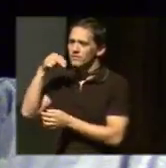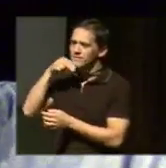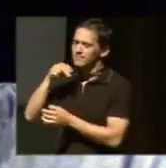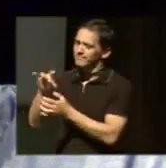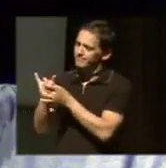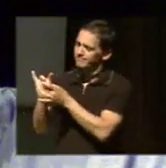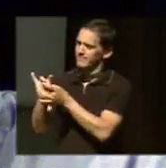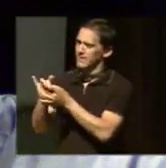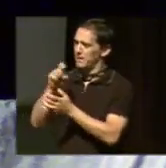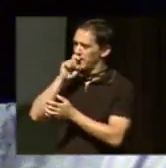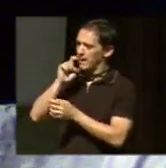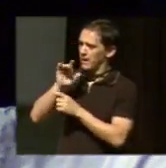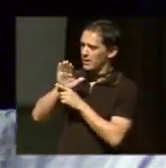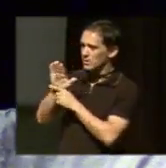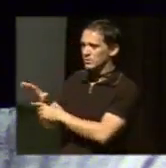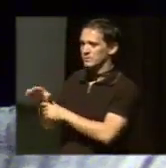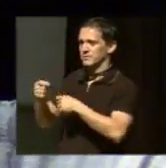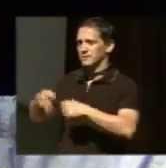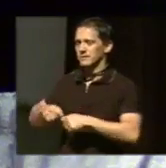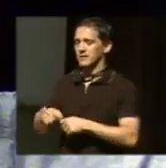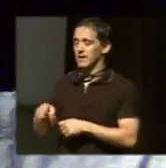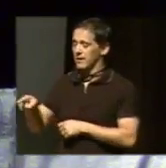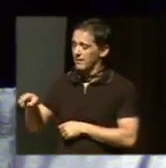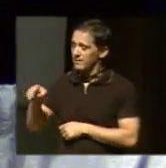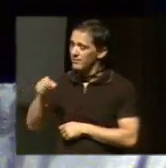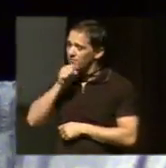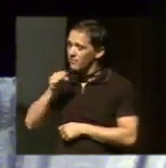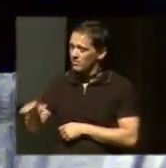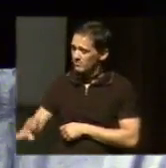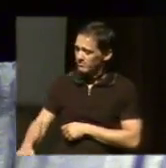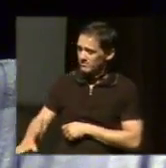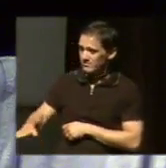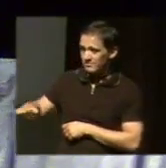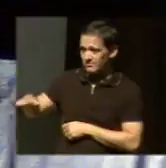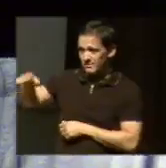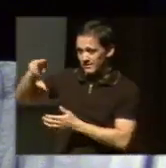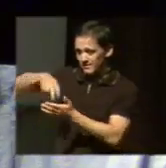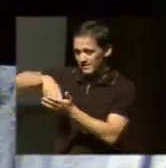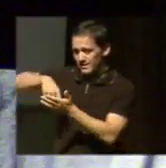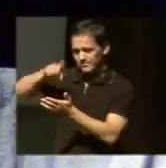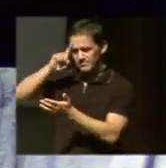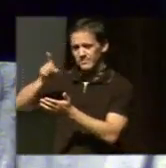ela cresceu sem saber ler. E ela morreu sem saber ler.